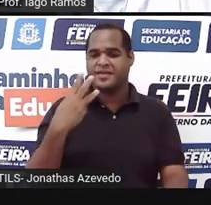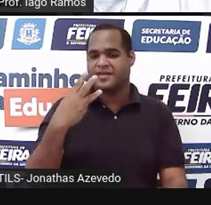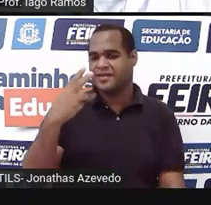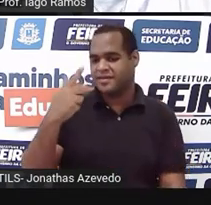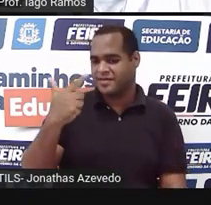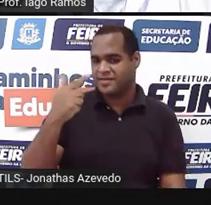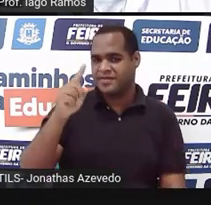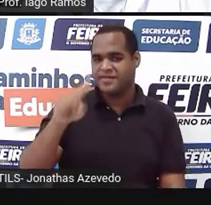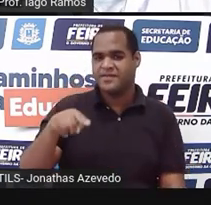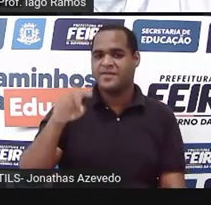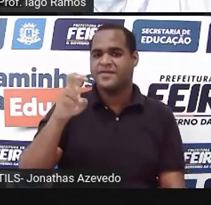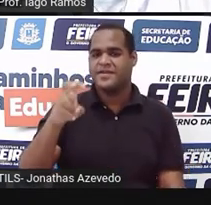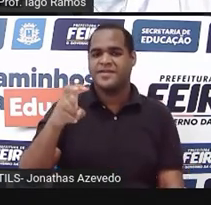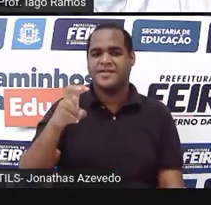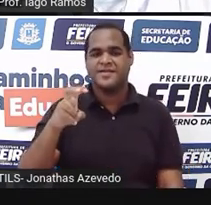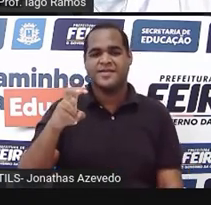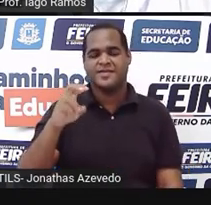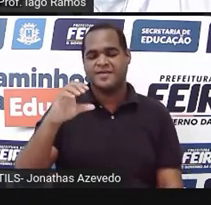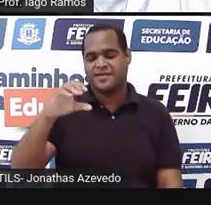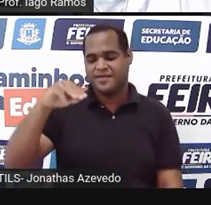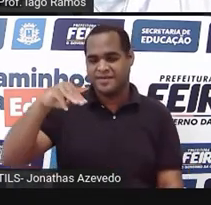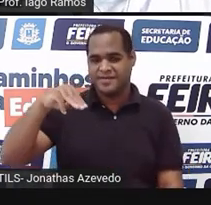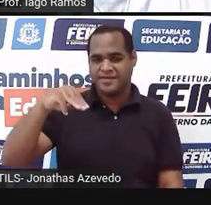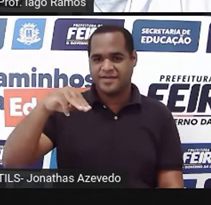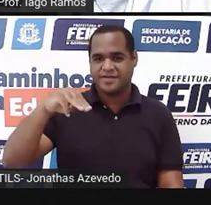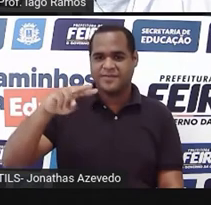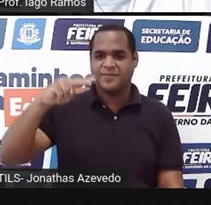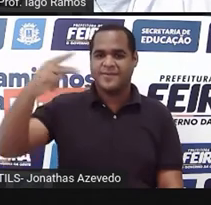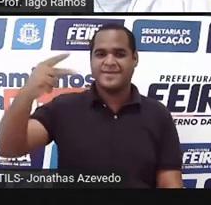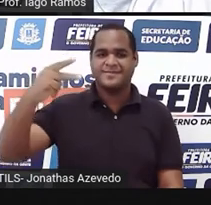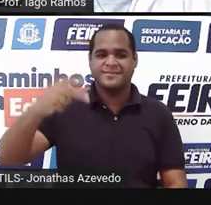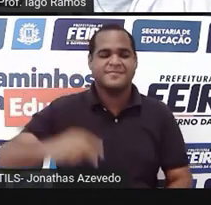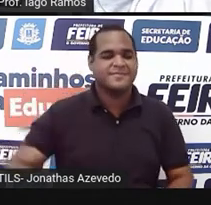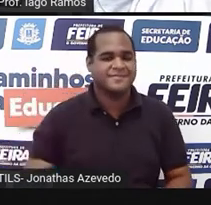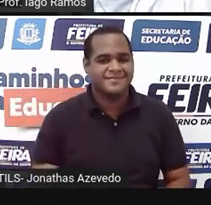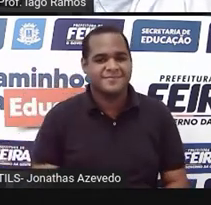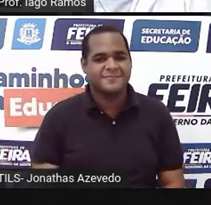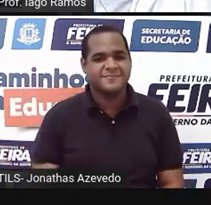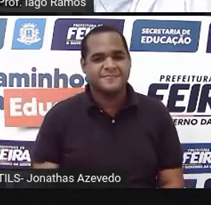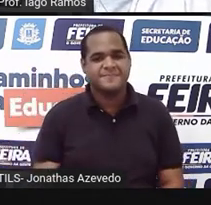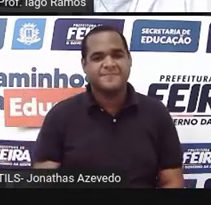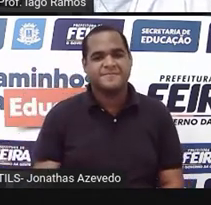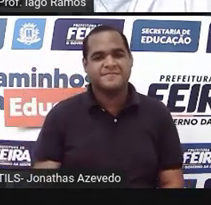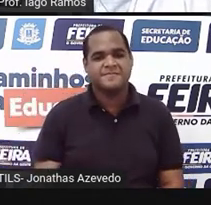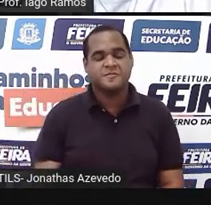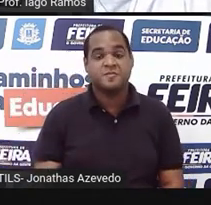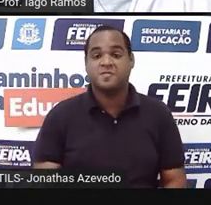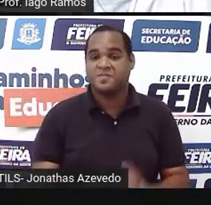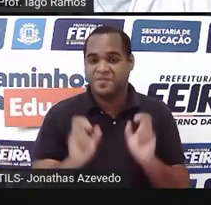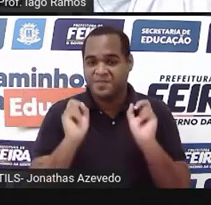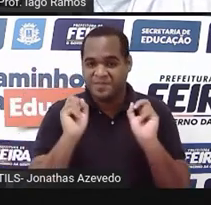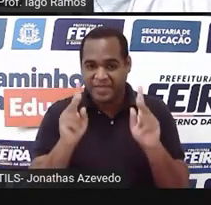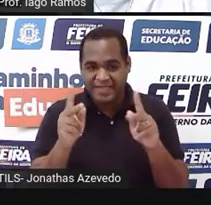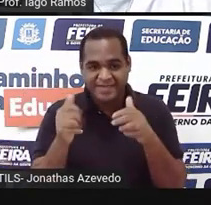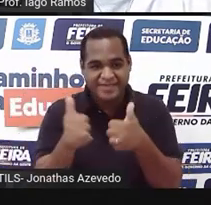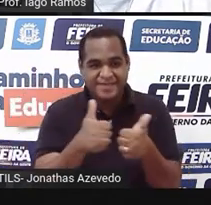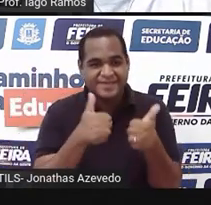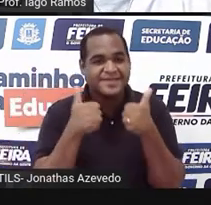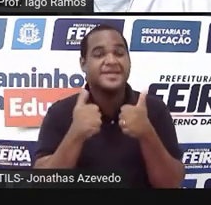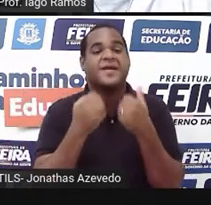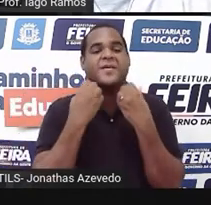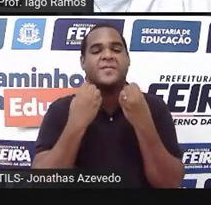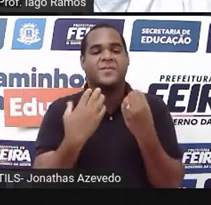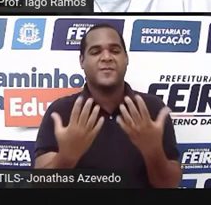vai ser 32,5 cm quadrados tá bom beleza bacana